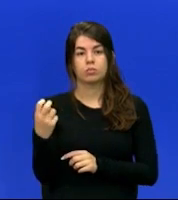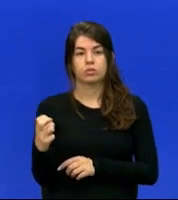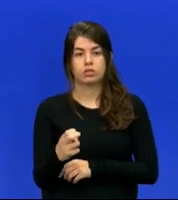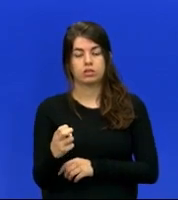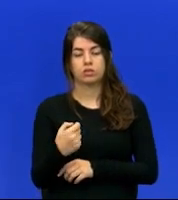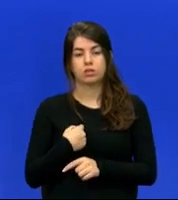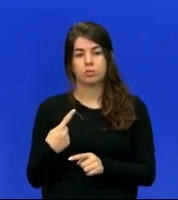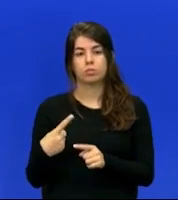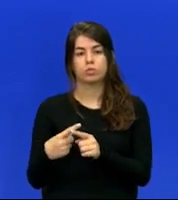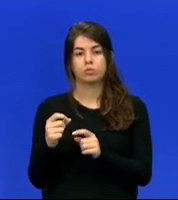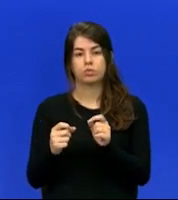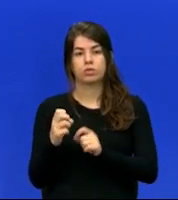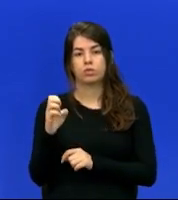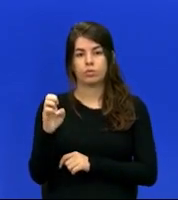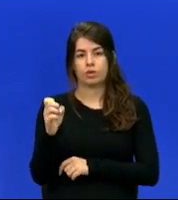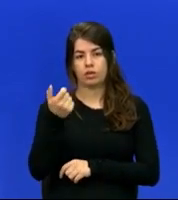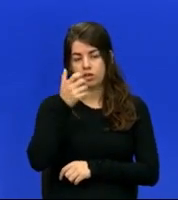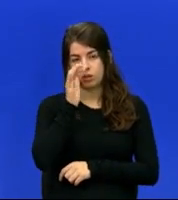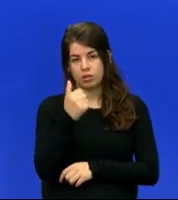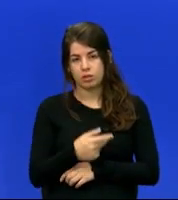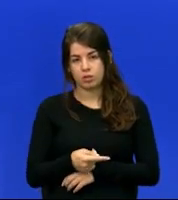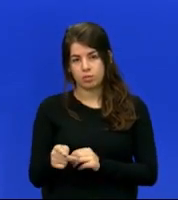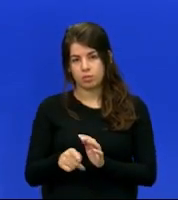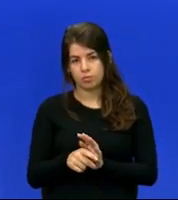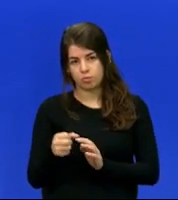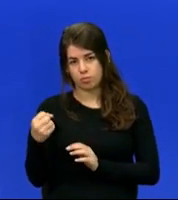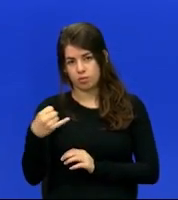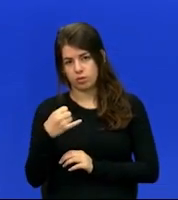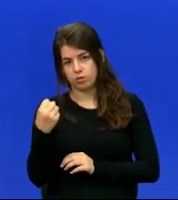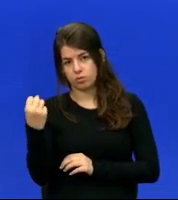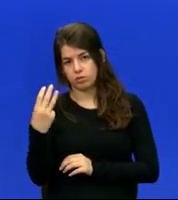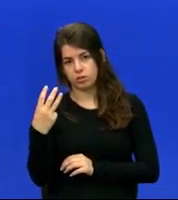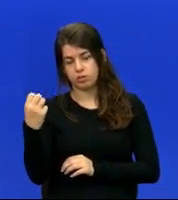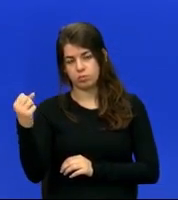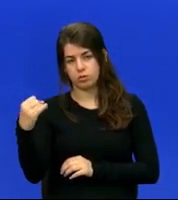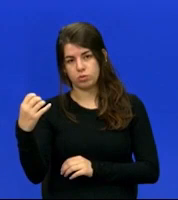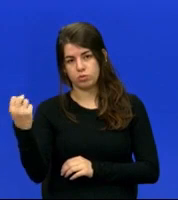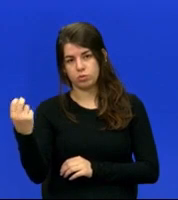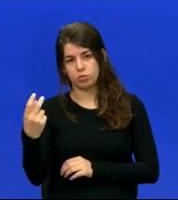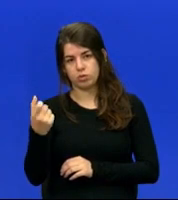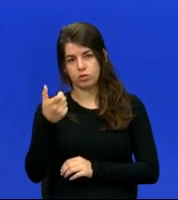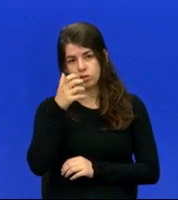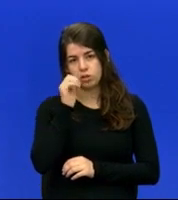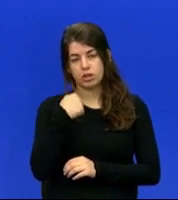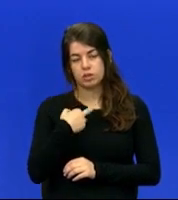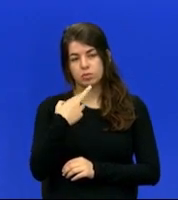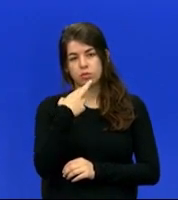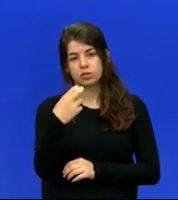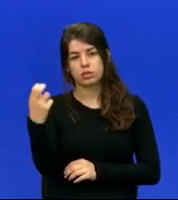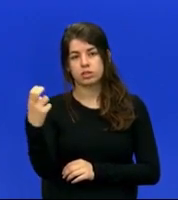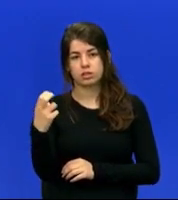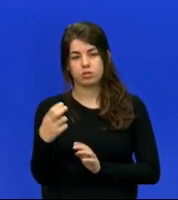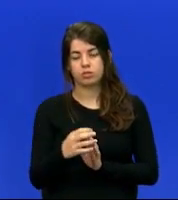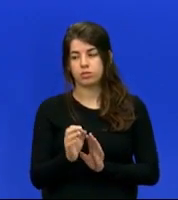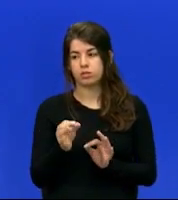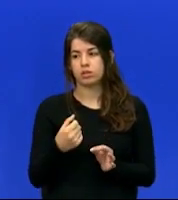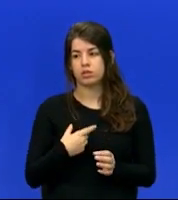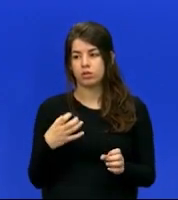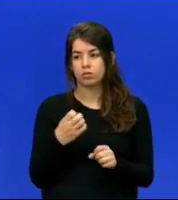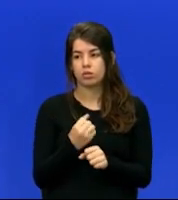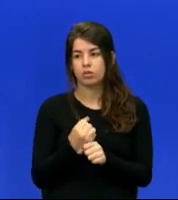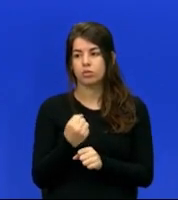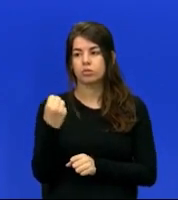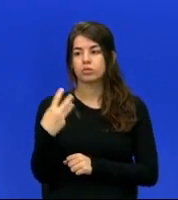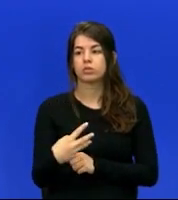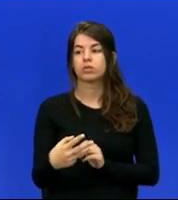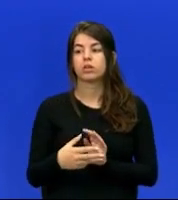que multiplica o E elevado a menos 3 vezes 2 sobre 5 fatorial. Feito esses